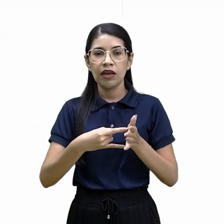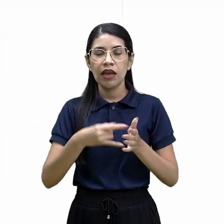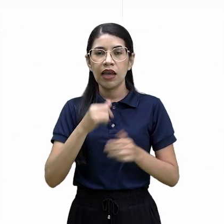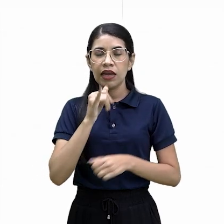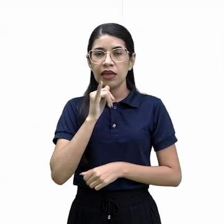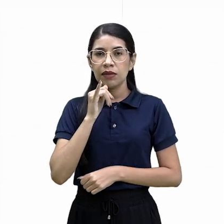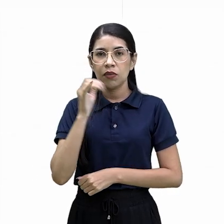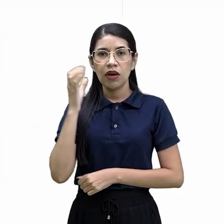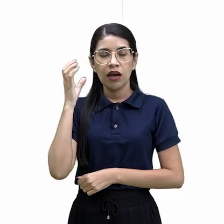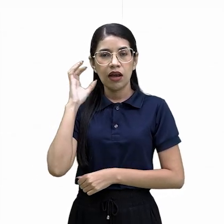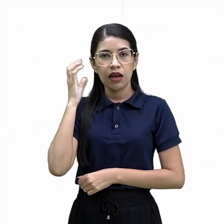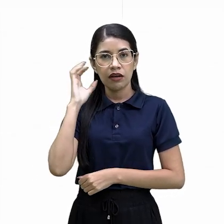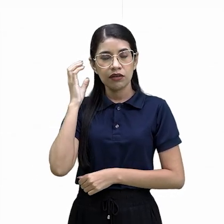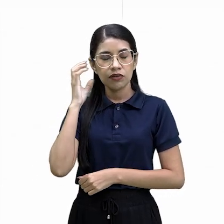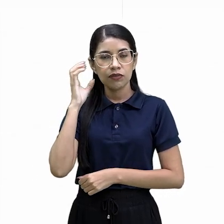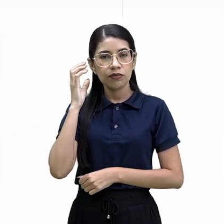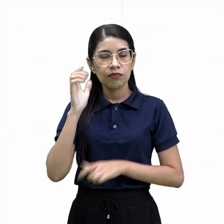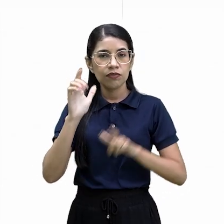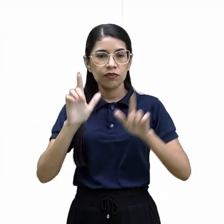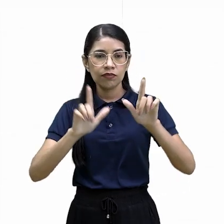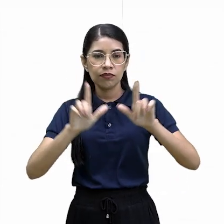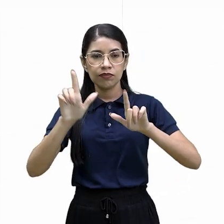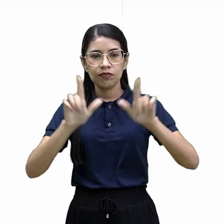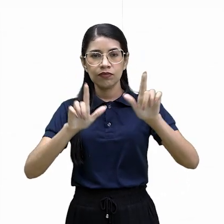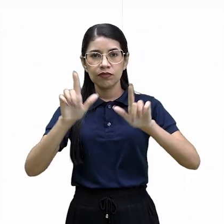de rádio, TV,